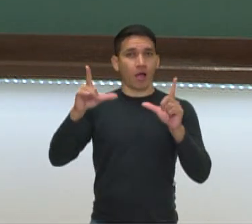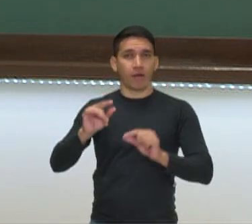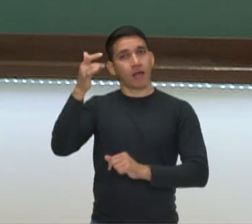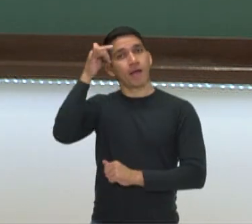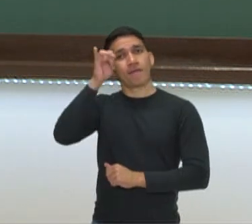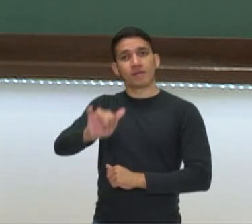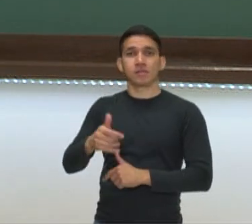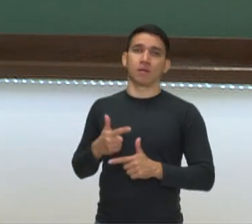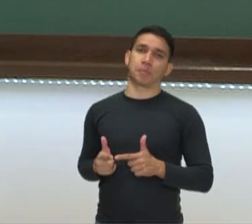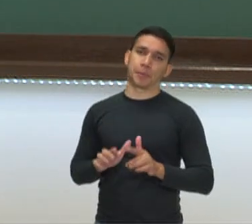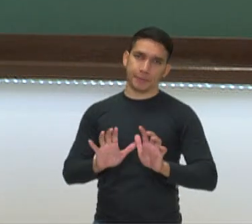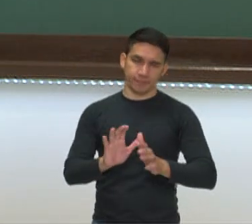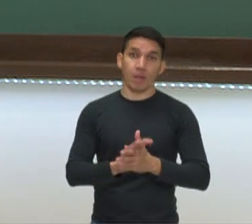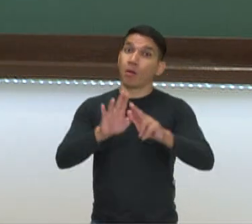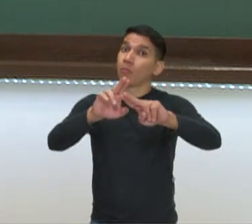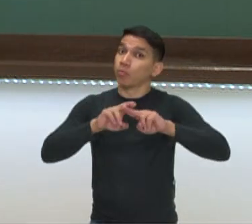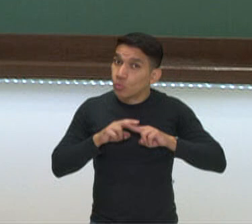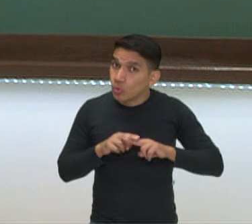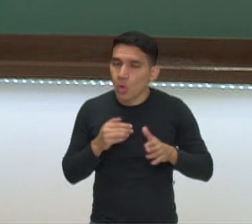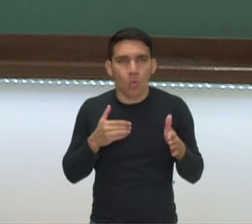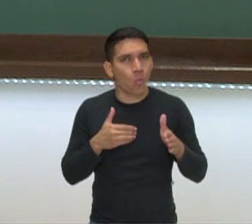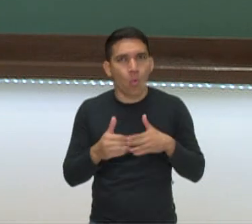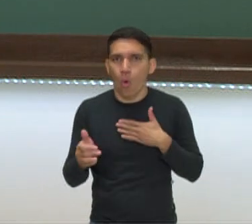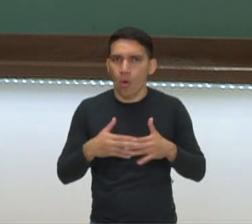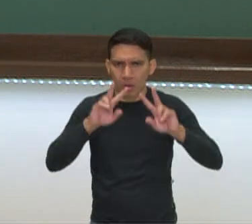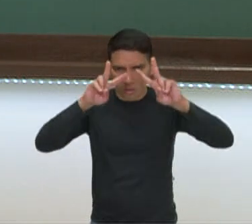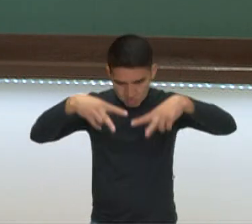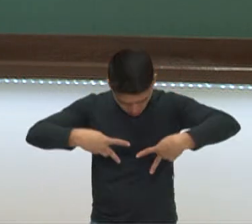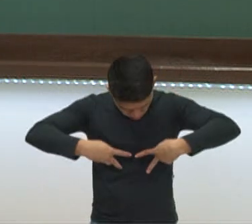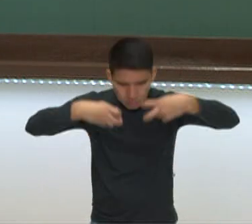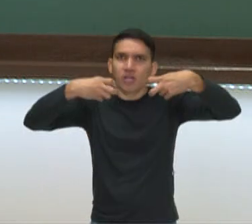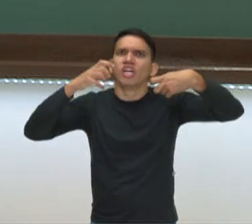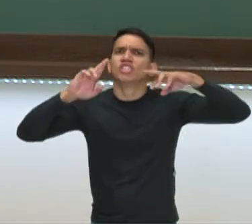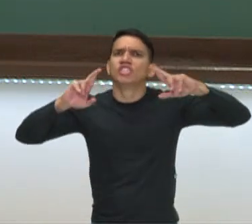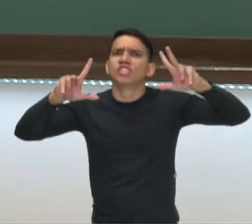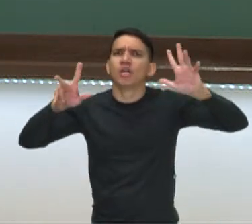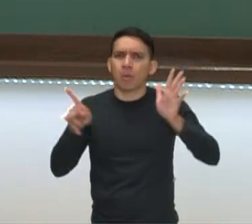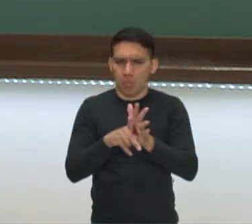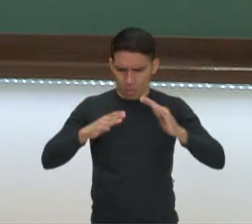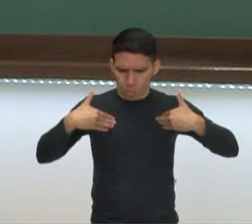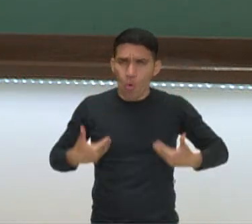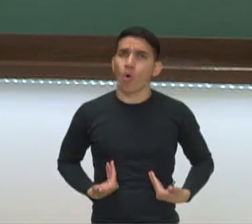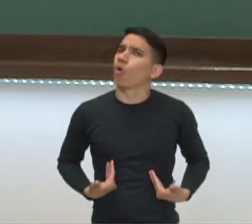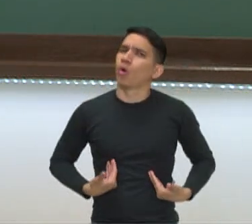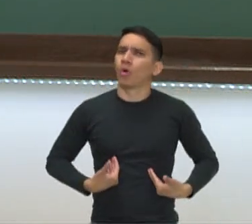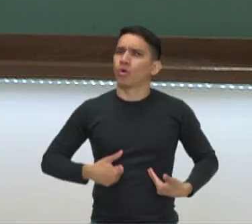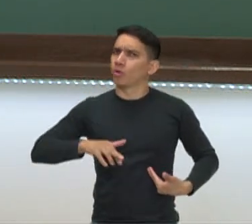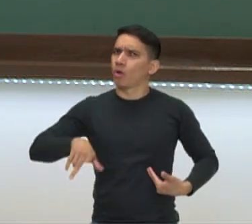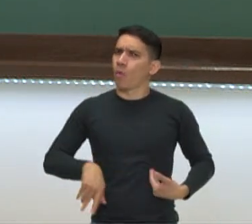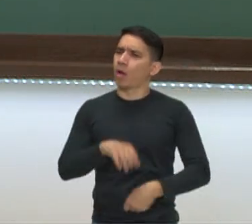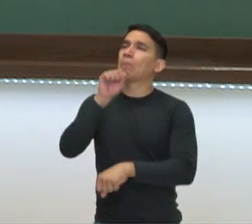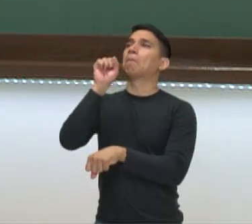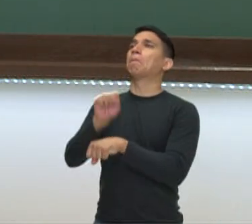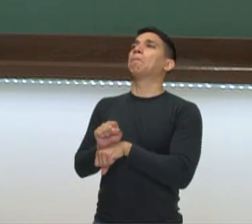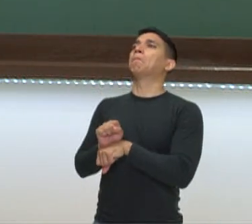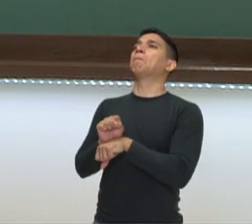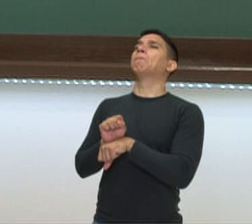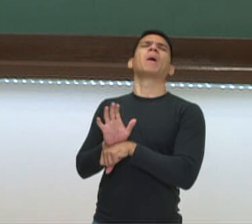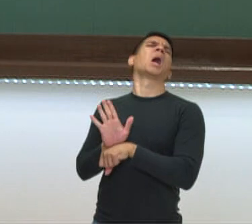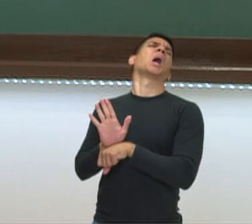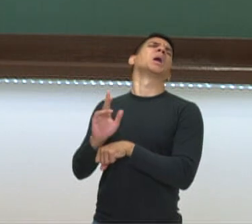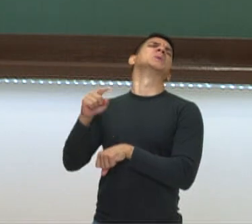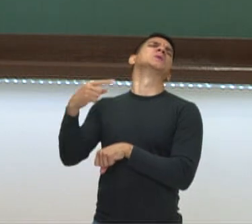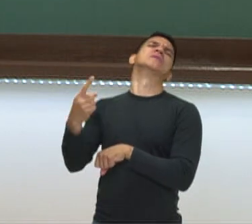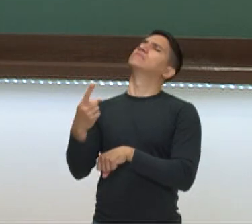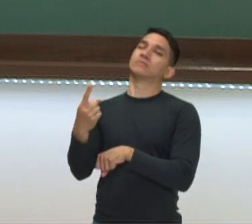por isso que qualquer sinal diferente que o nosso corpo apresenta, a gente não deve ficar esperando muito para